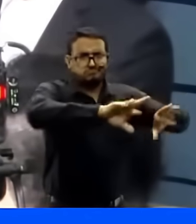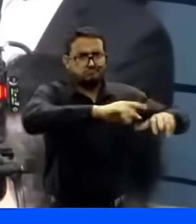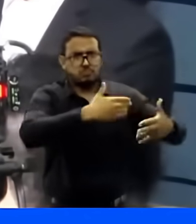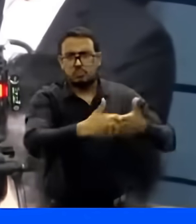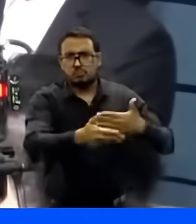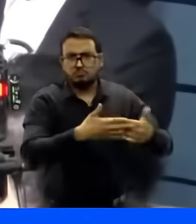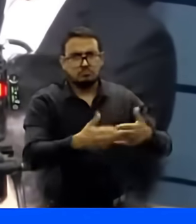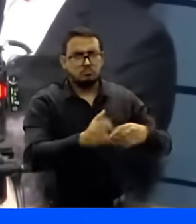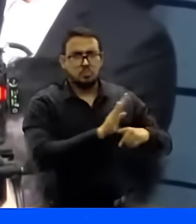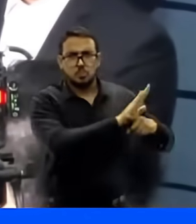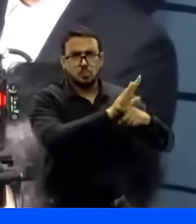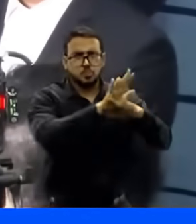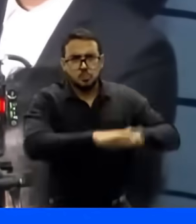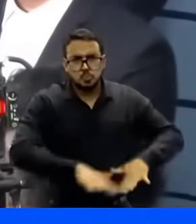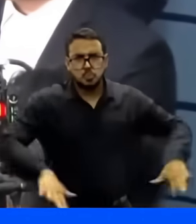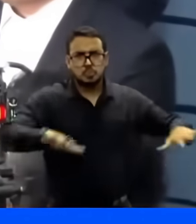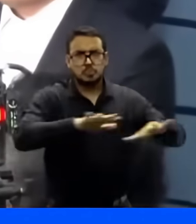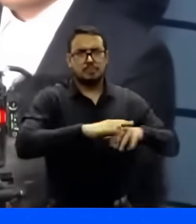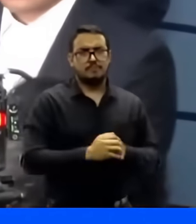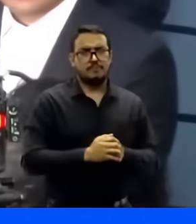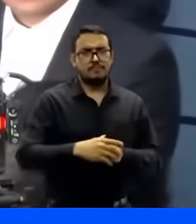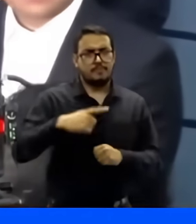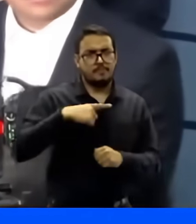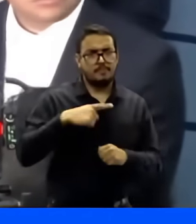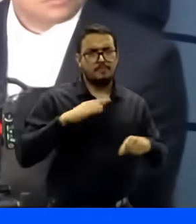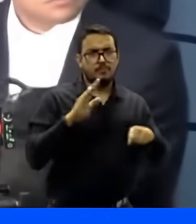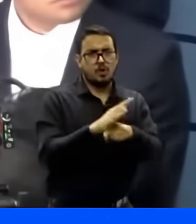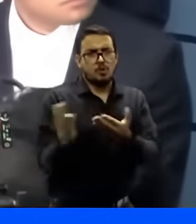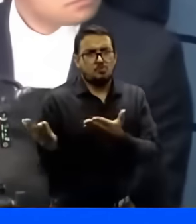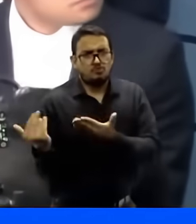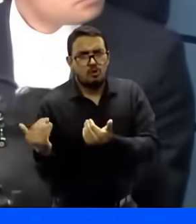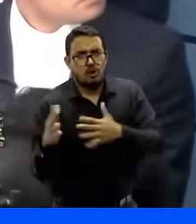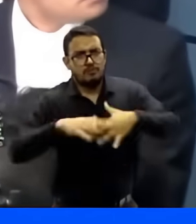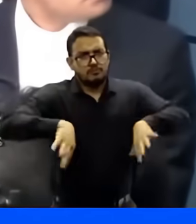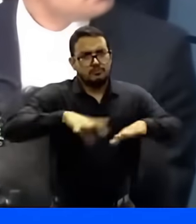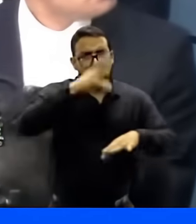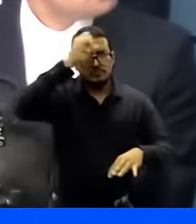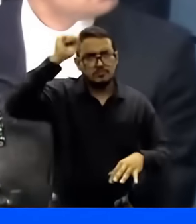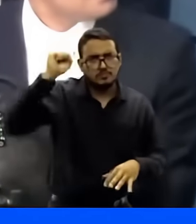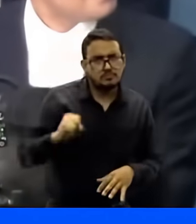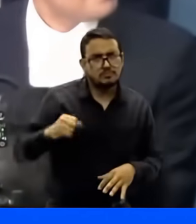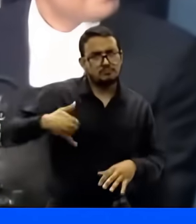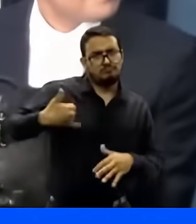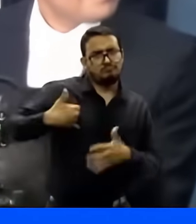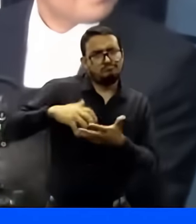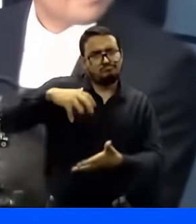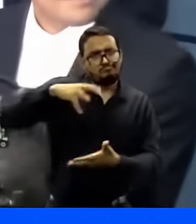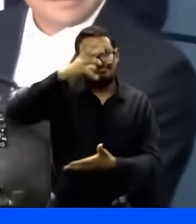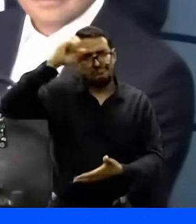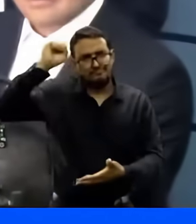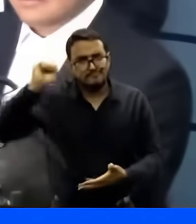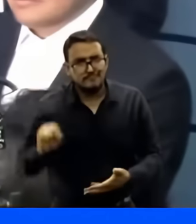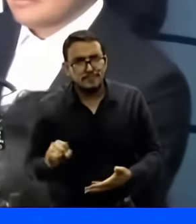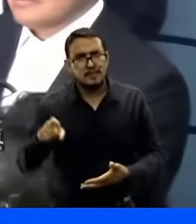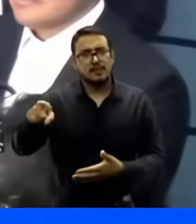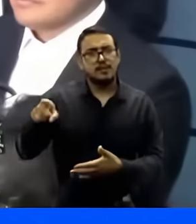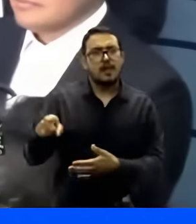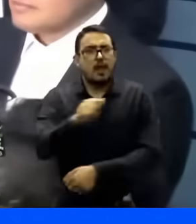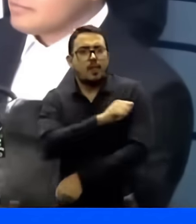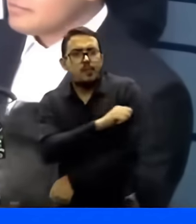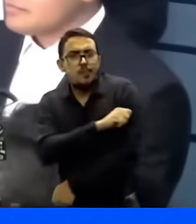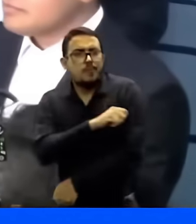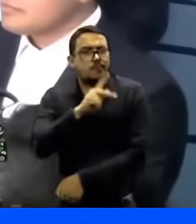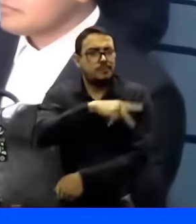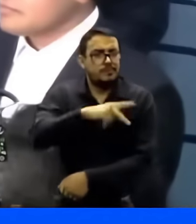aqui teremos a contribuição do jovem sul-mato-grossense, do idoso sul-mato-grossense, do estudante ao professor, do